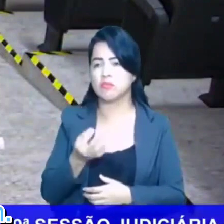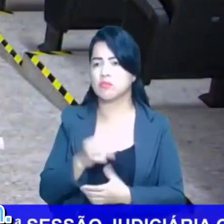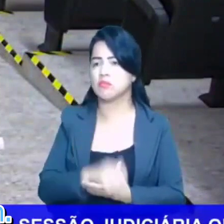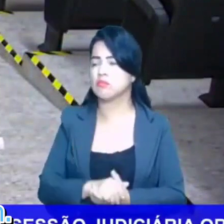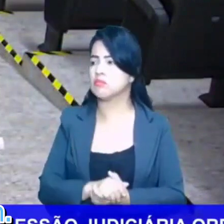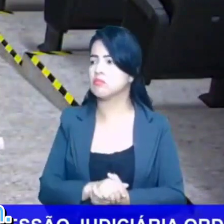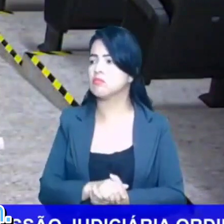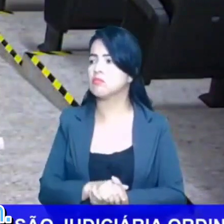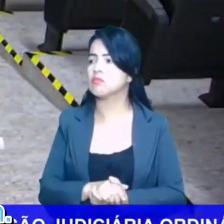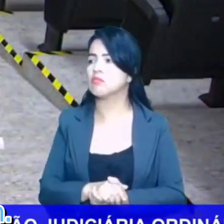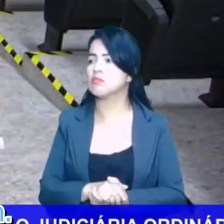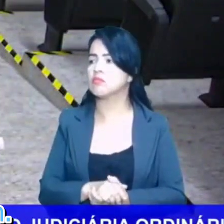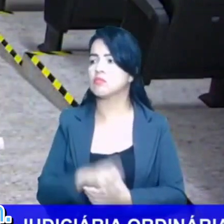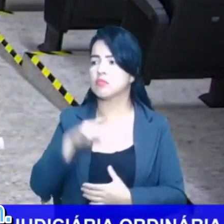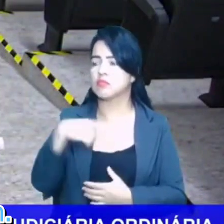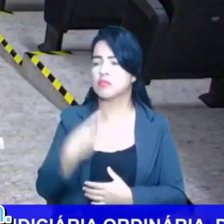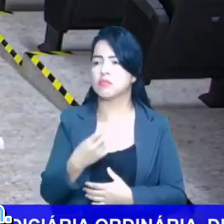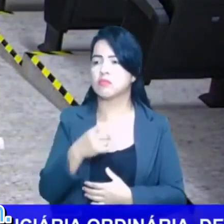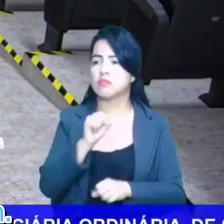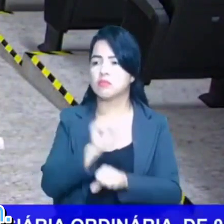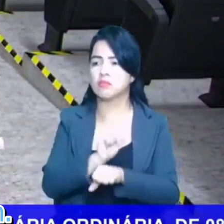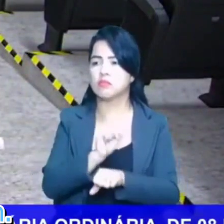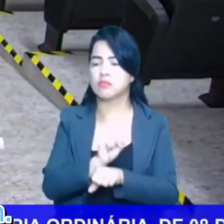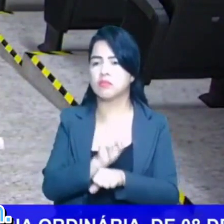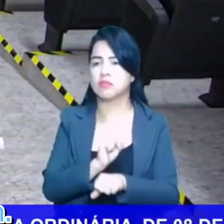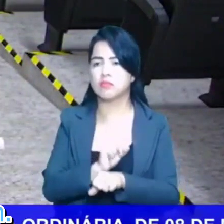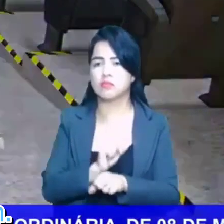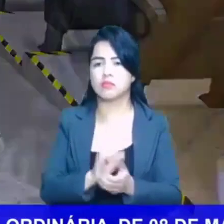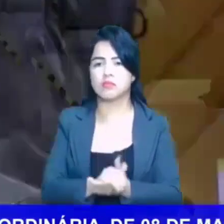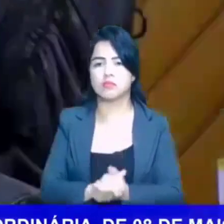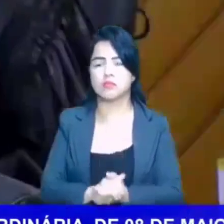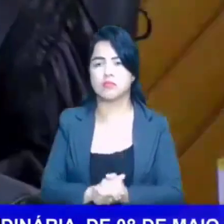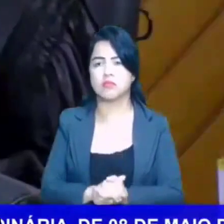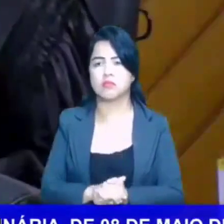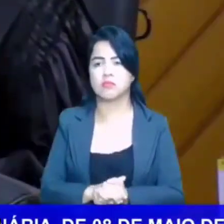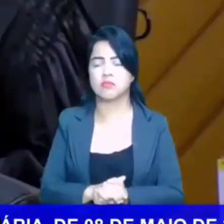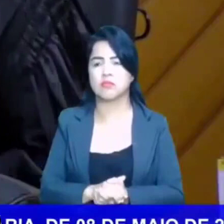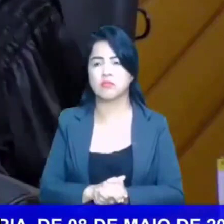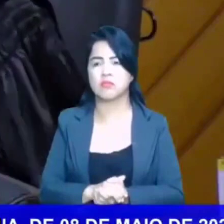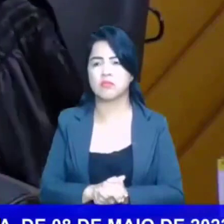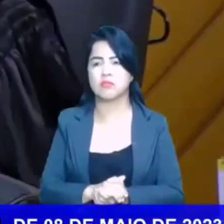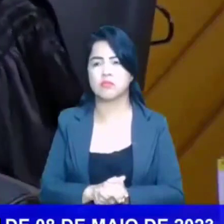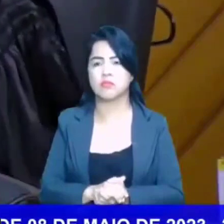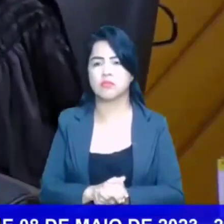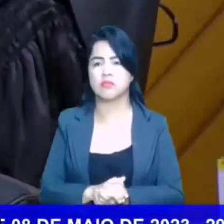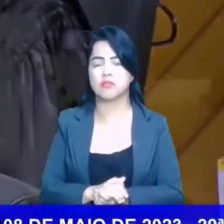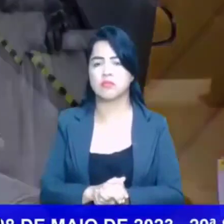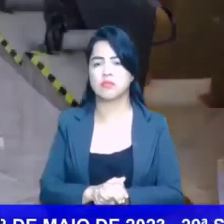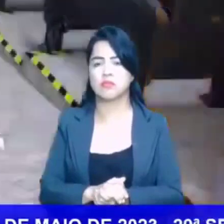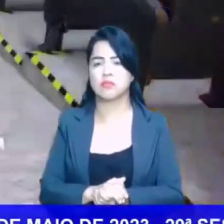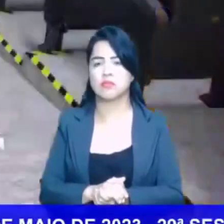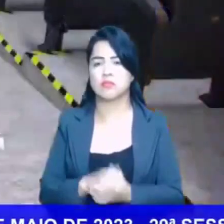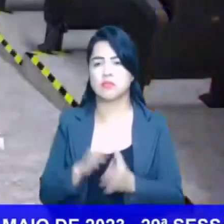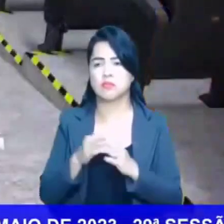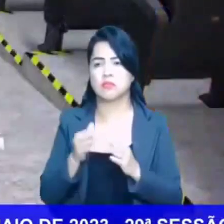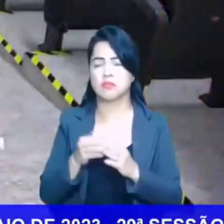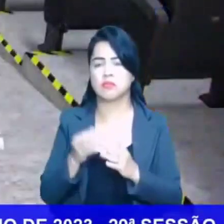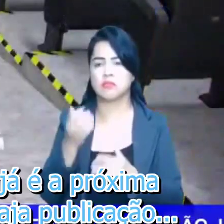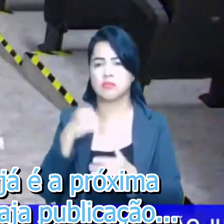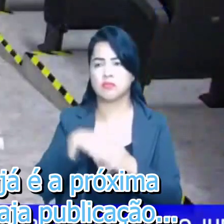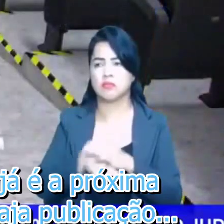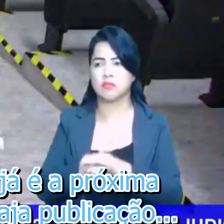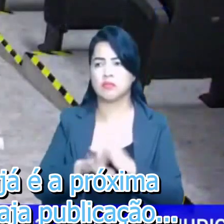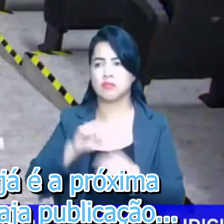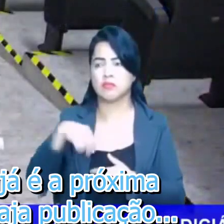seu computador. Não, os demais desembargador aguardam. Carmo Antônio, então, homem de pele parda, cabelos grisalhos. Peço a inclusão imagem na direcionada sessão, ao desembargador João